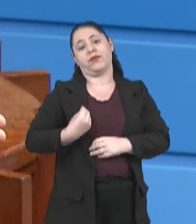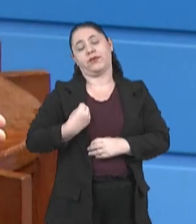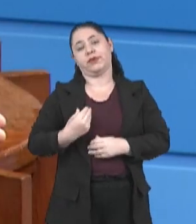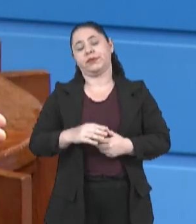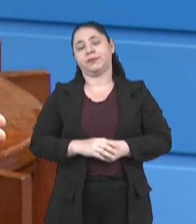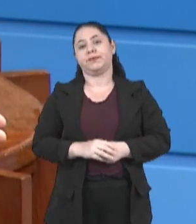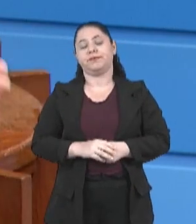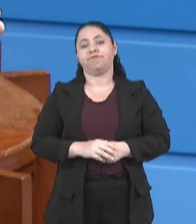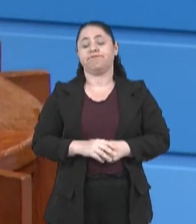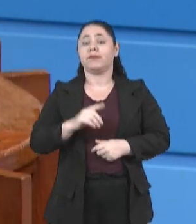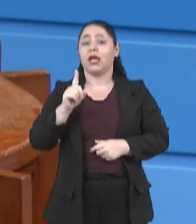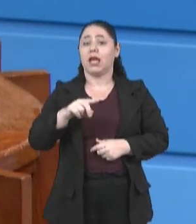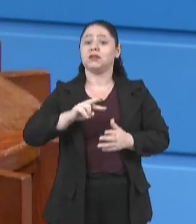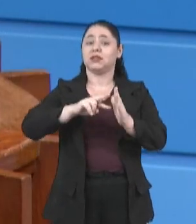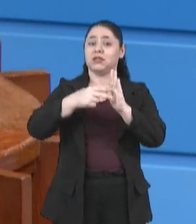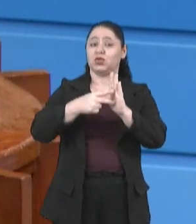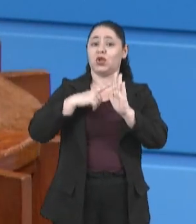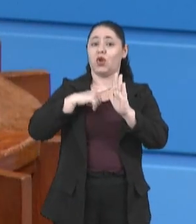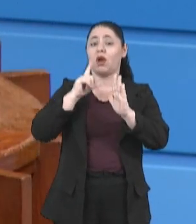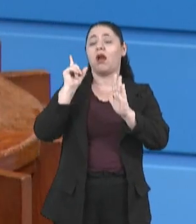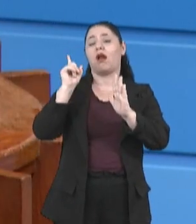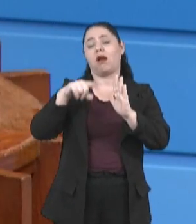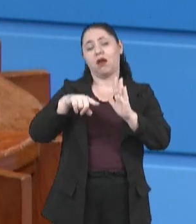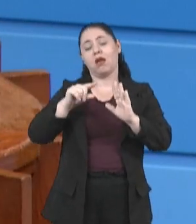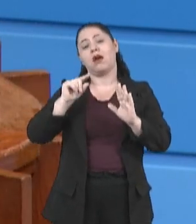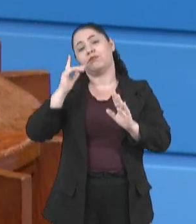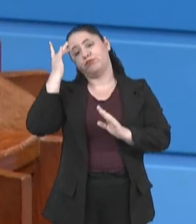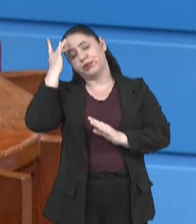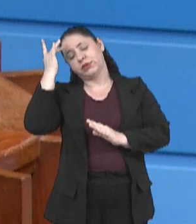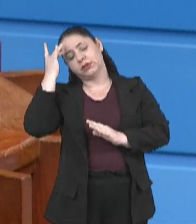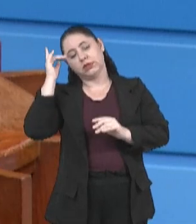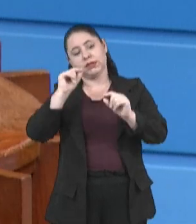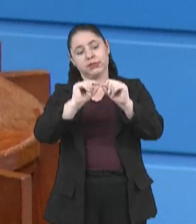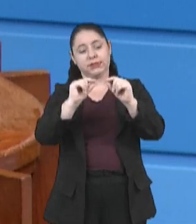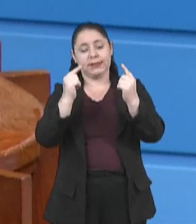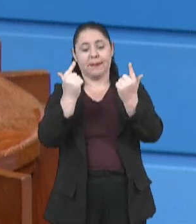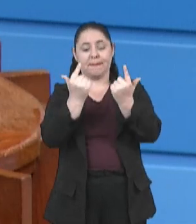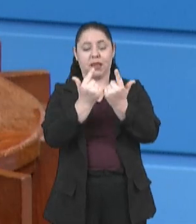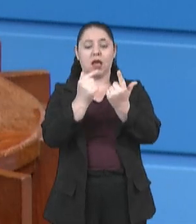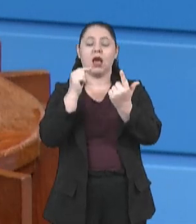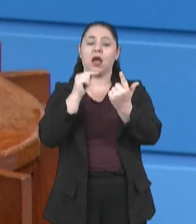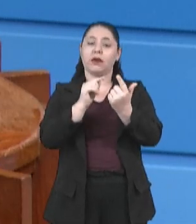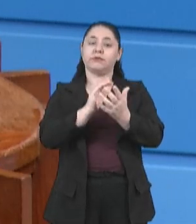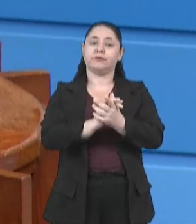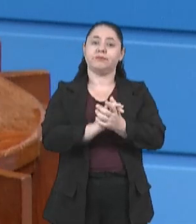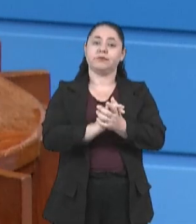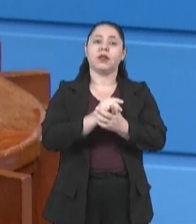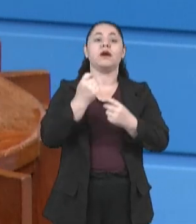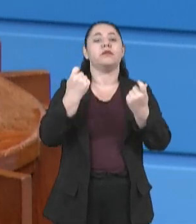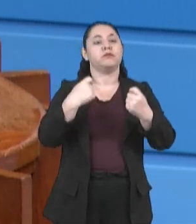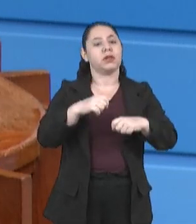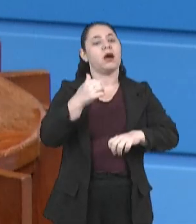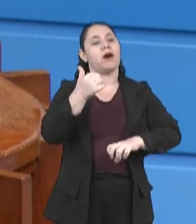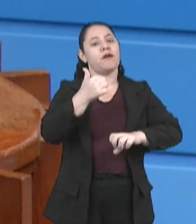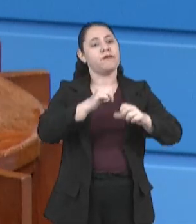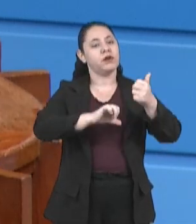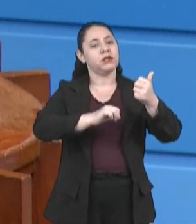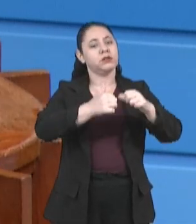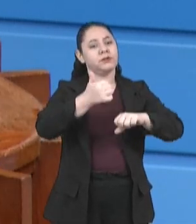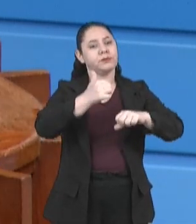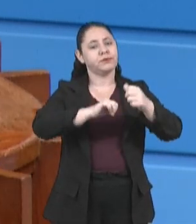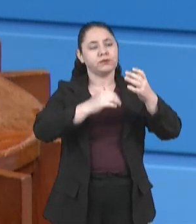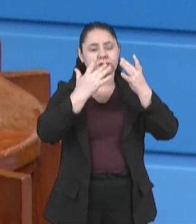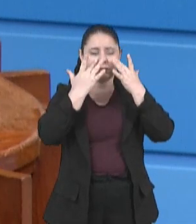vida. Então, é nesse sentido que eu acho que a Assembleia tem que olhar com